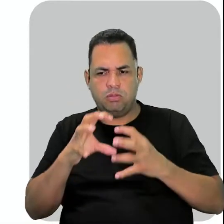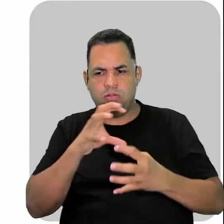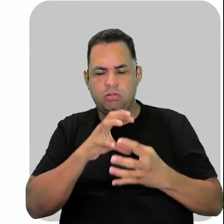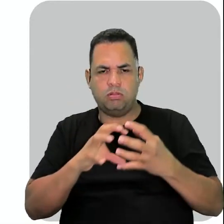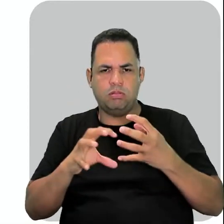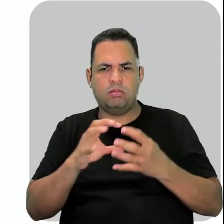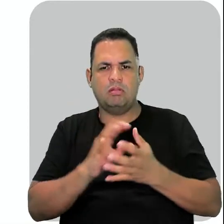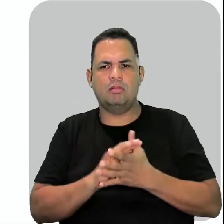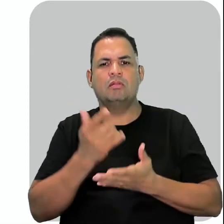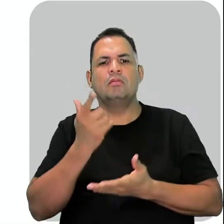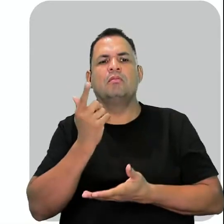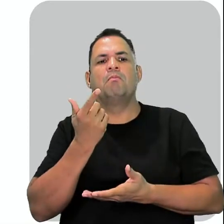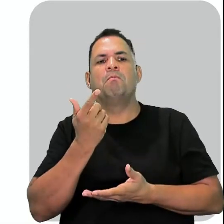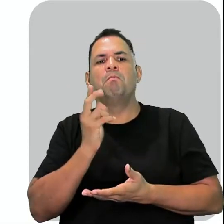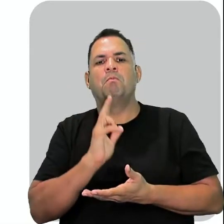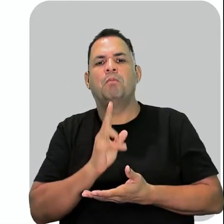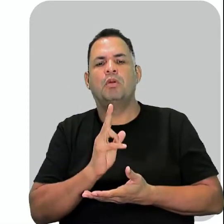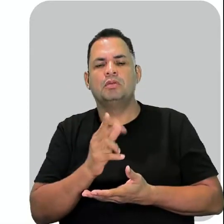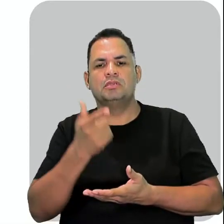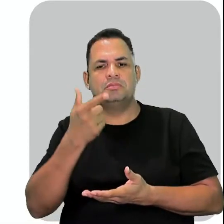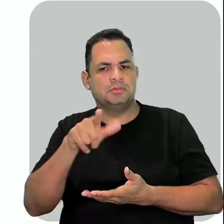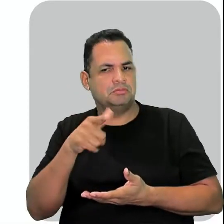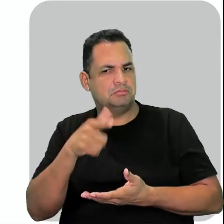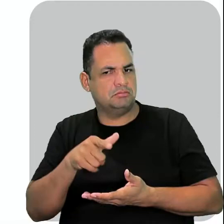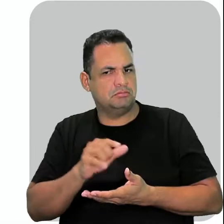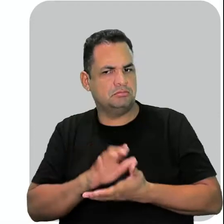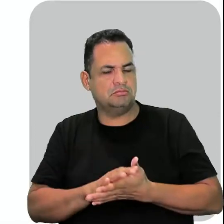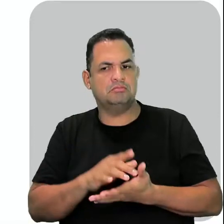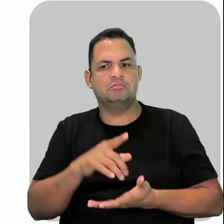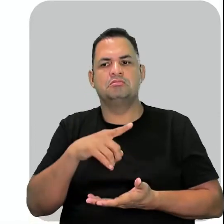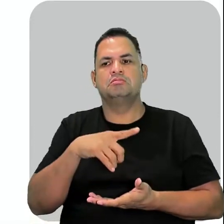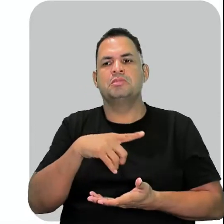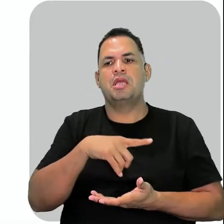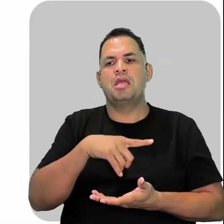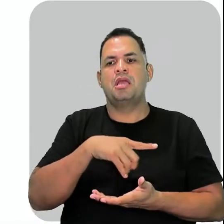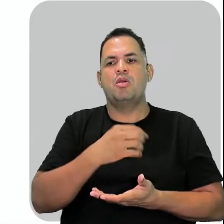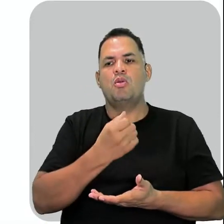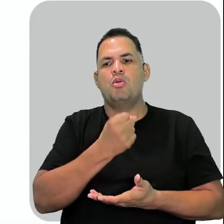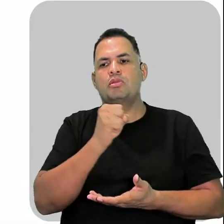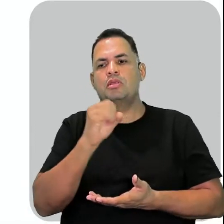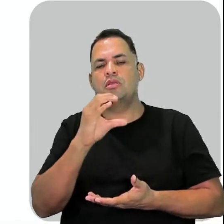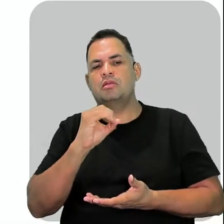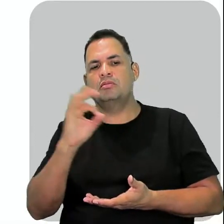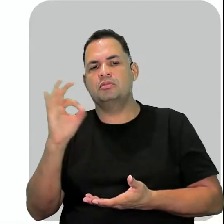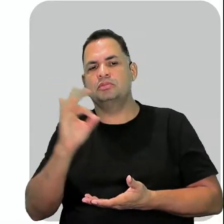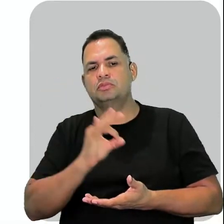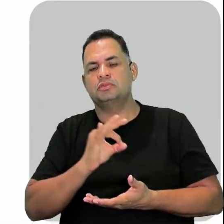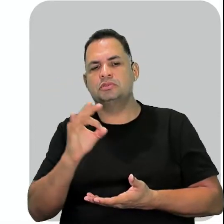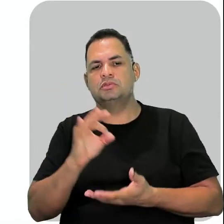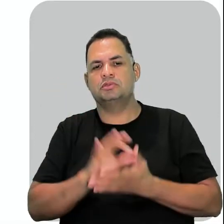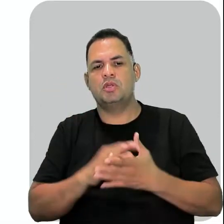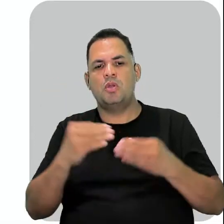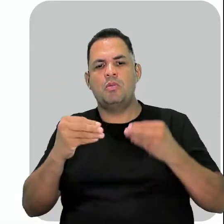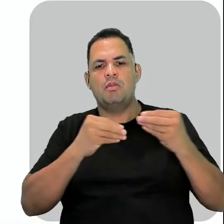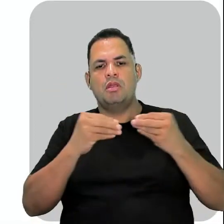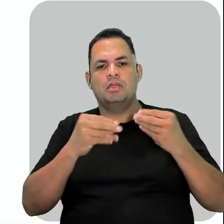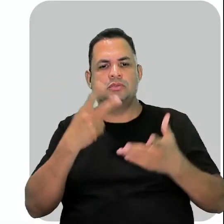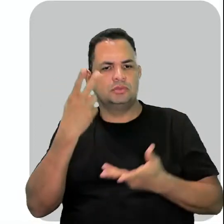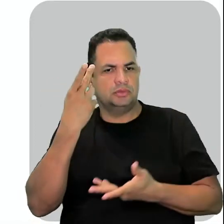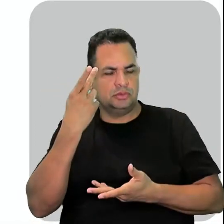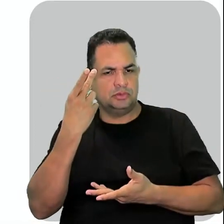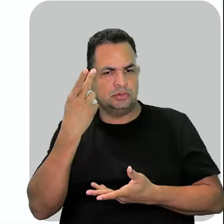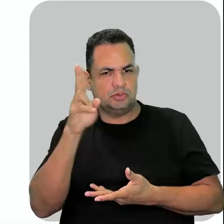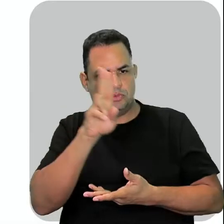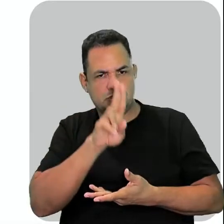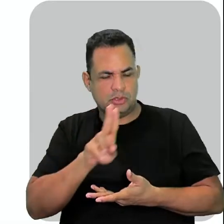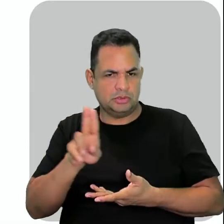processo ele pode ser repetido várias vezes. E eles correspondem a 80% dos plásticos comuns.